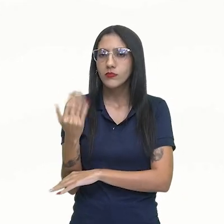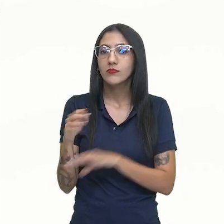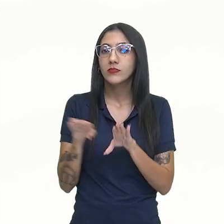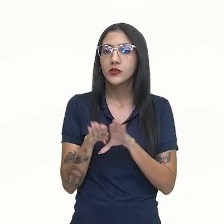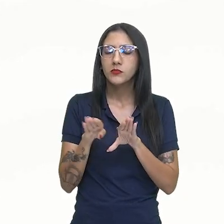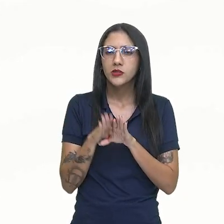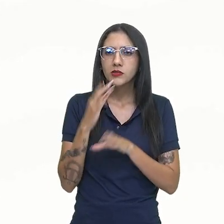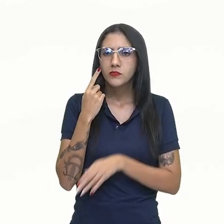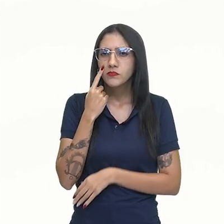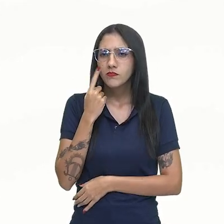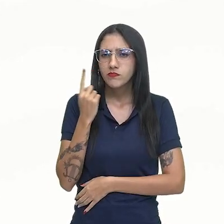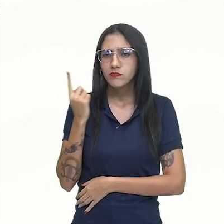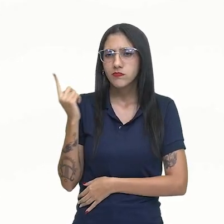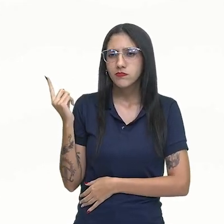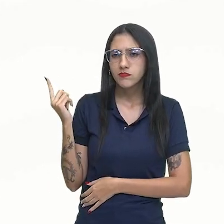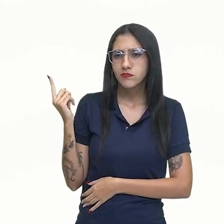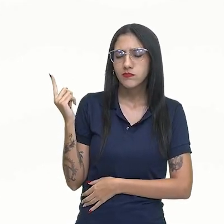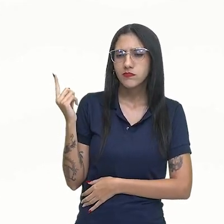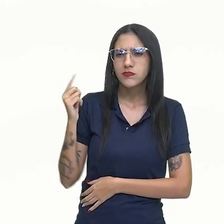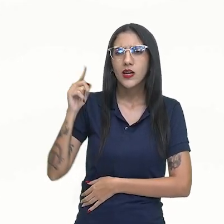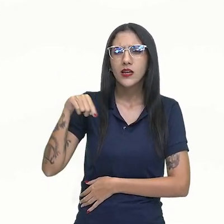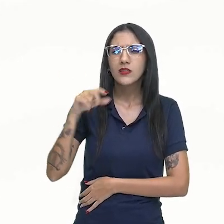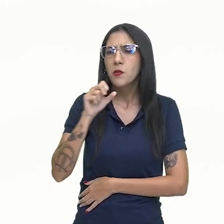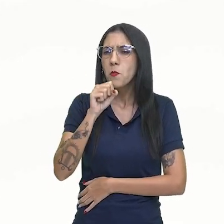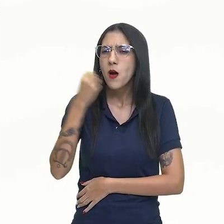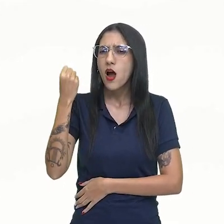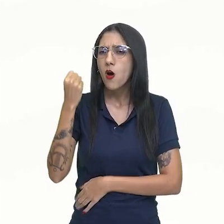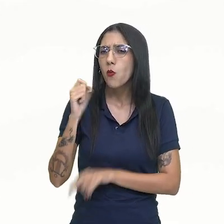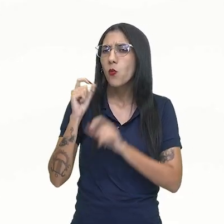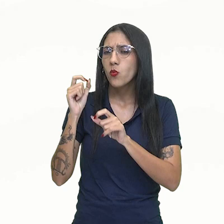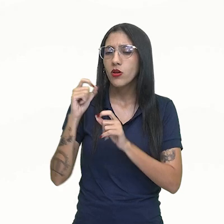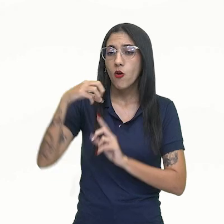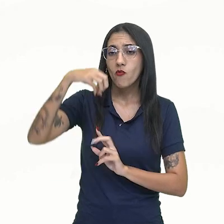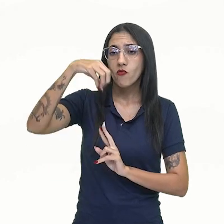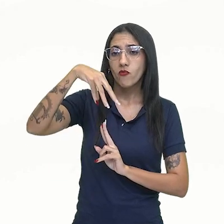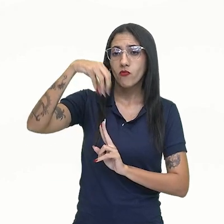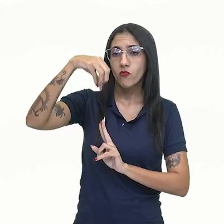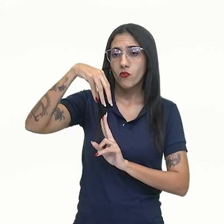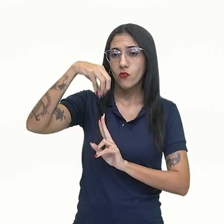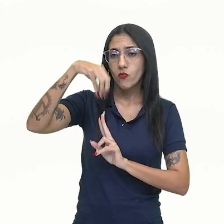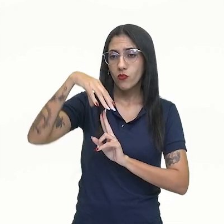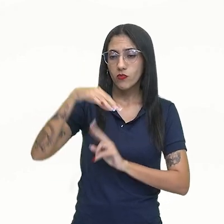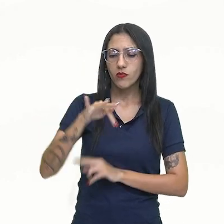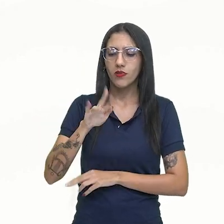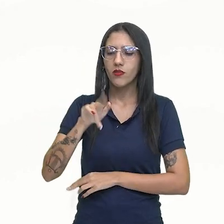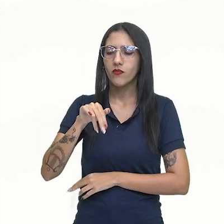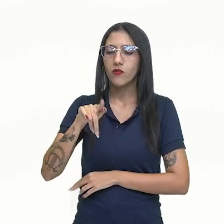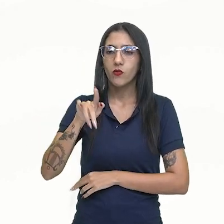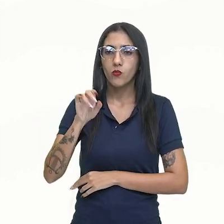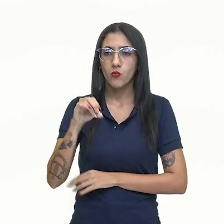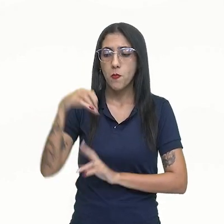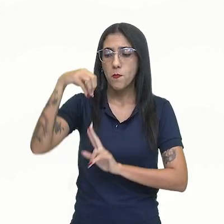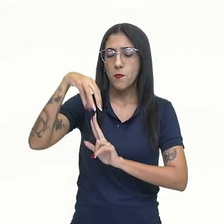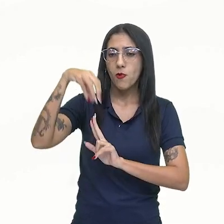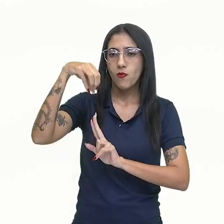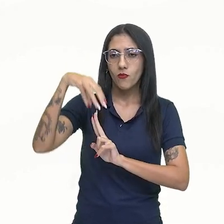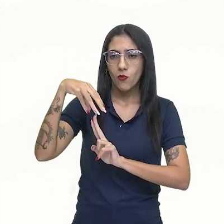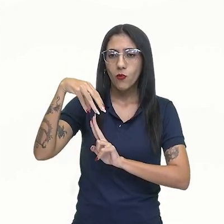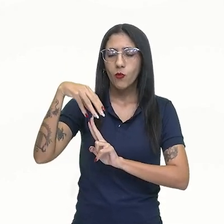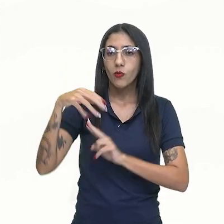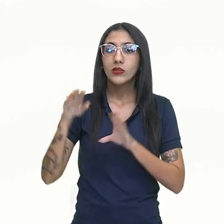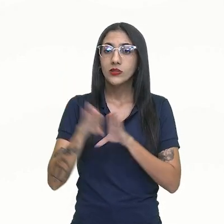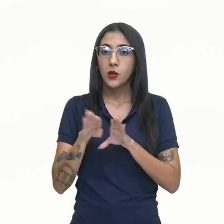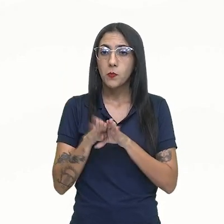Aqui nesse pão está sendo representado o fungo, né? Também é um organismo, e nós temos